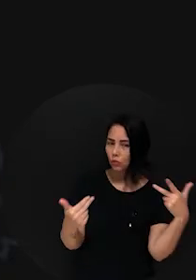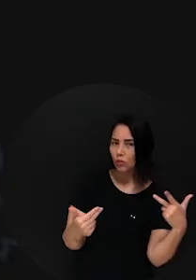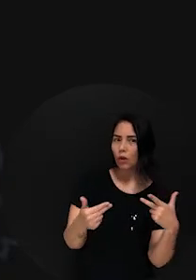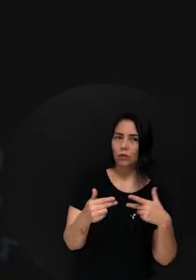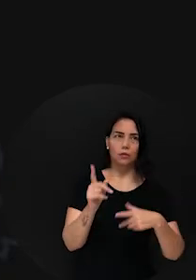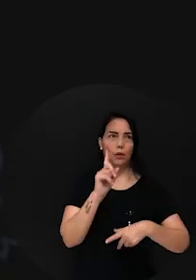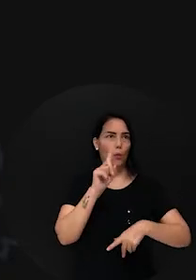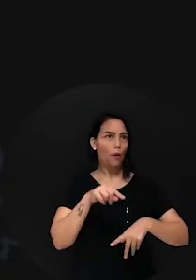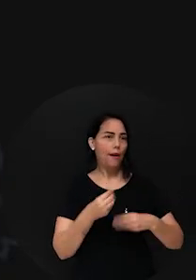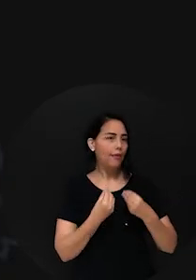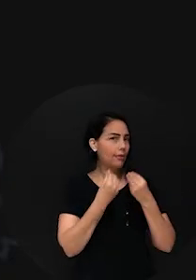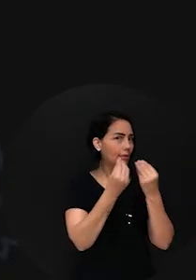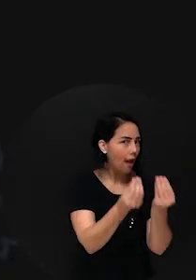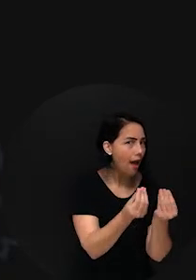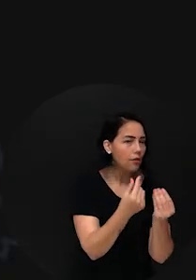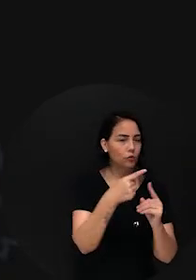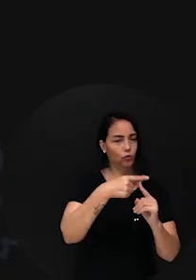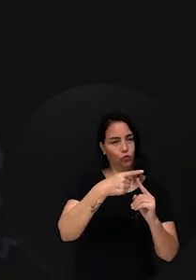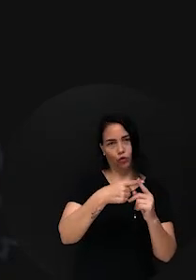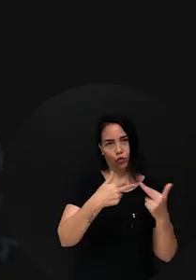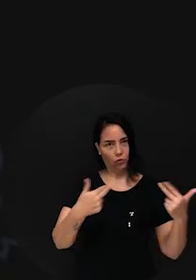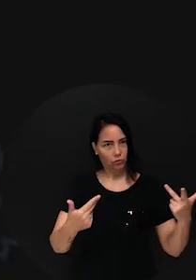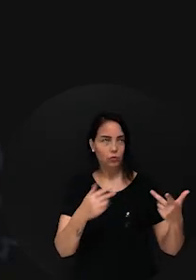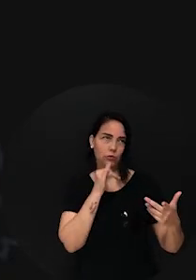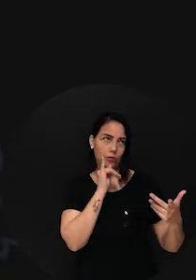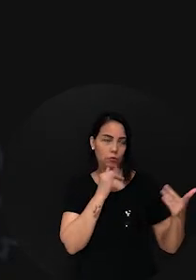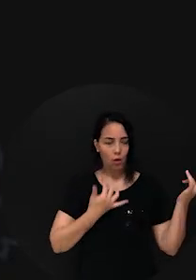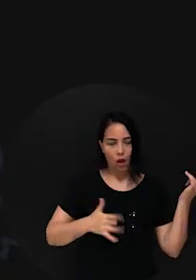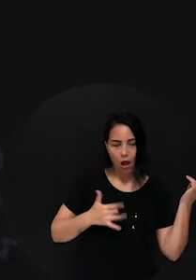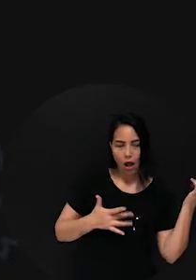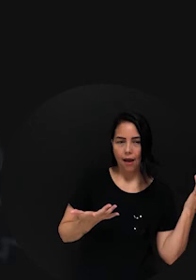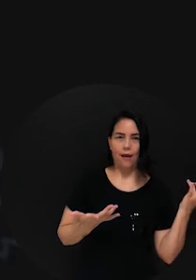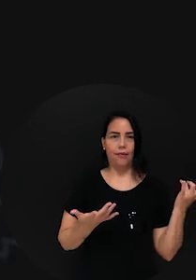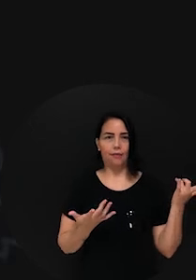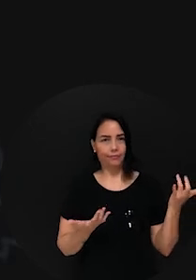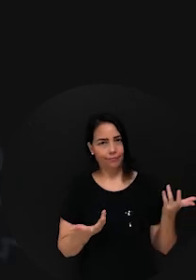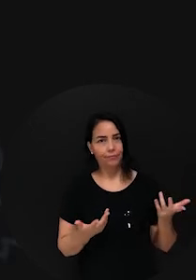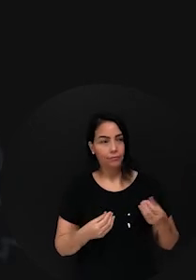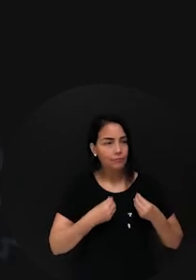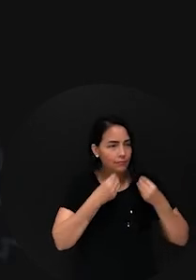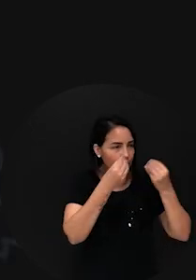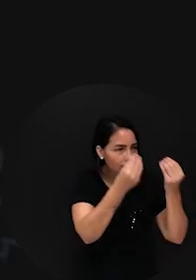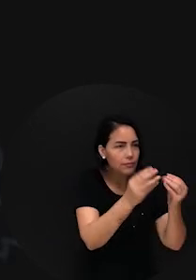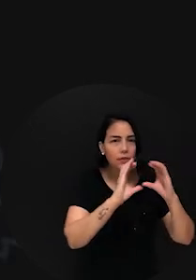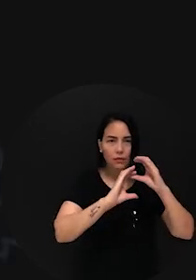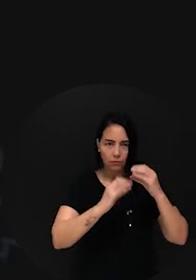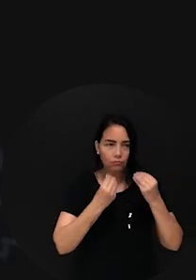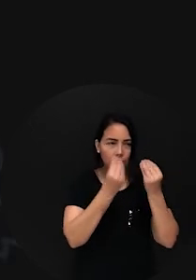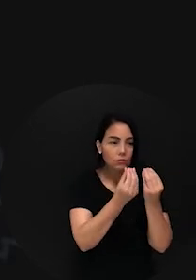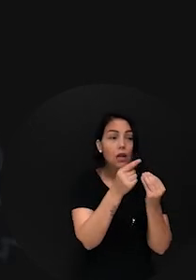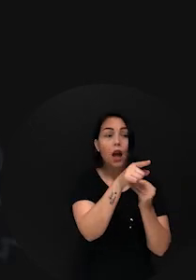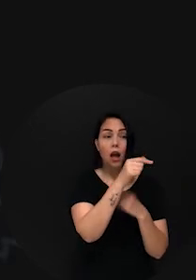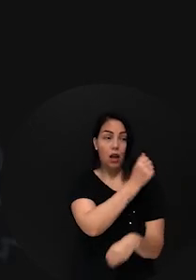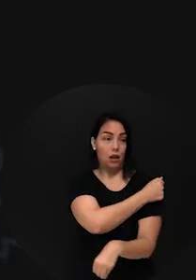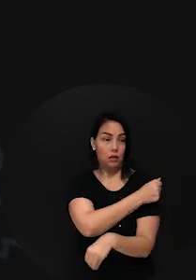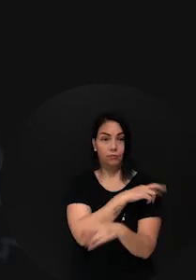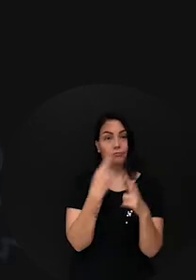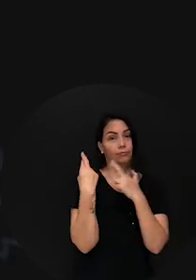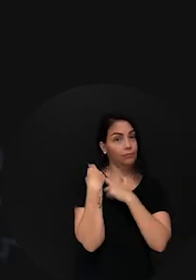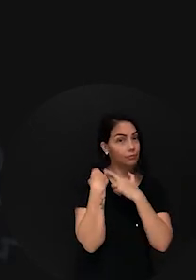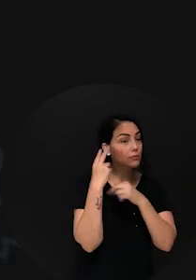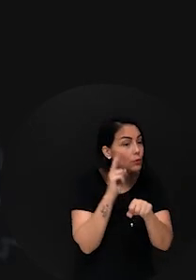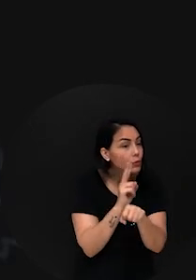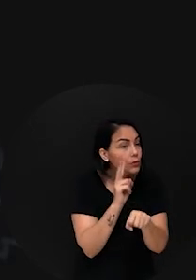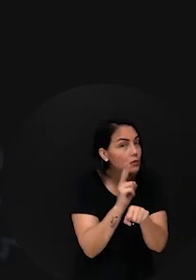instrumento dado, é um instrumento que a SCAR empresta, mas o aluno tem a responsabilidade do cuidado com esse instrumento também.